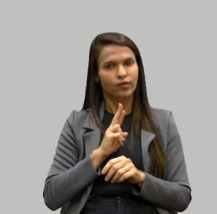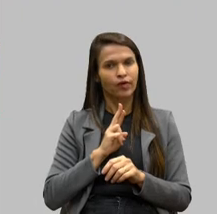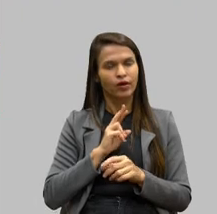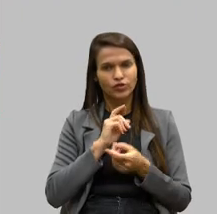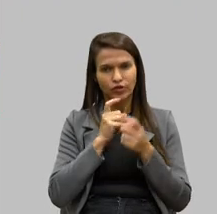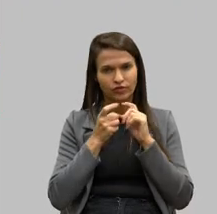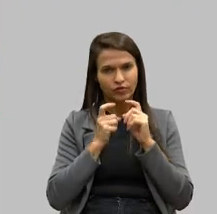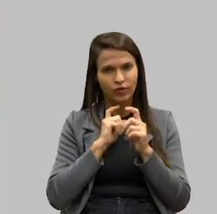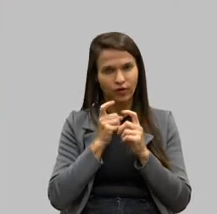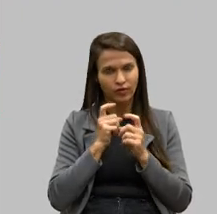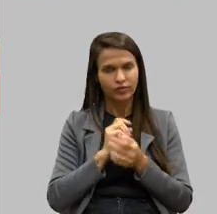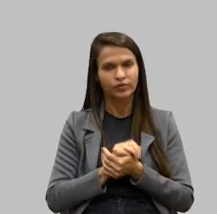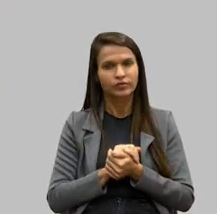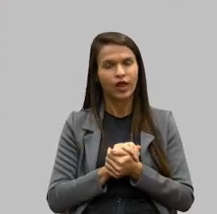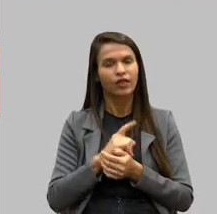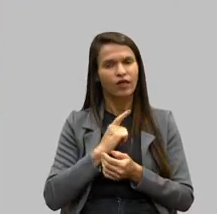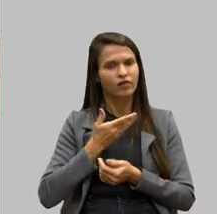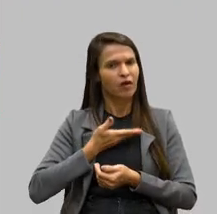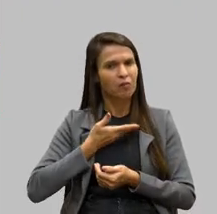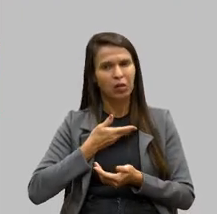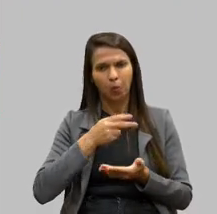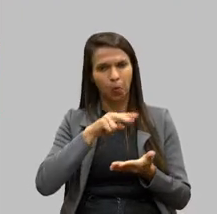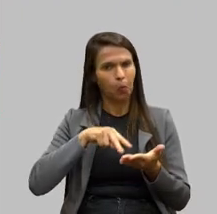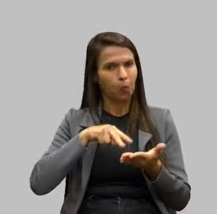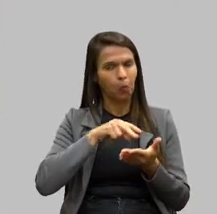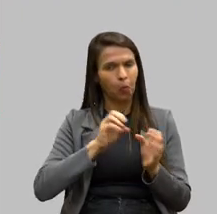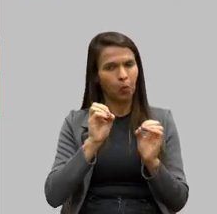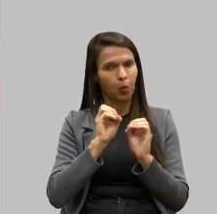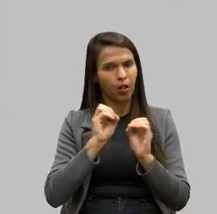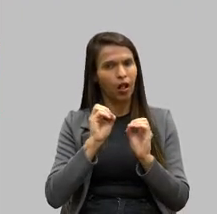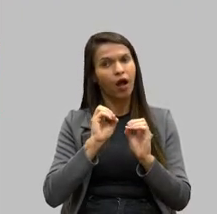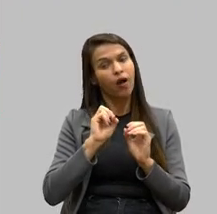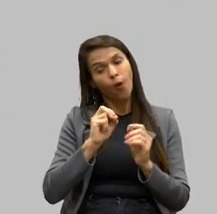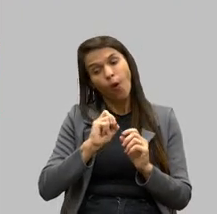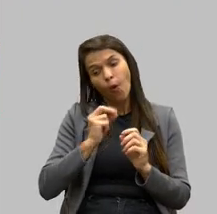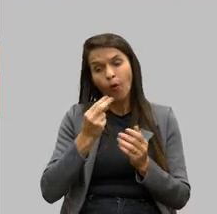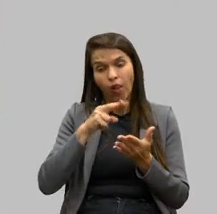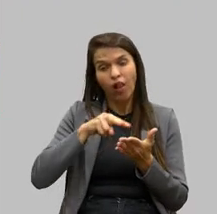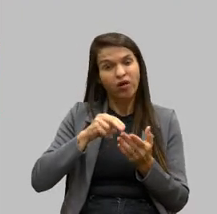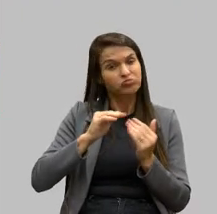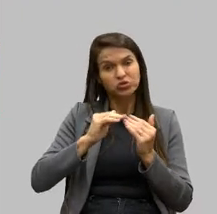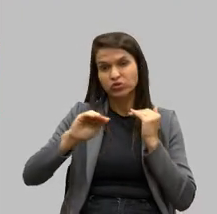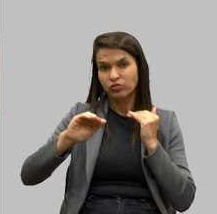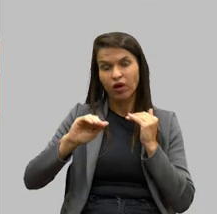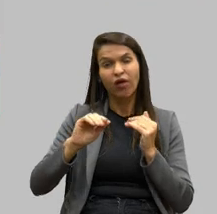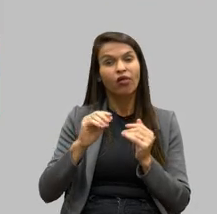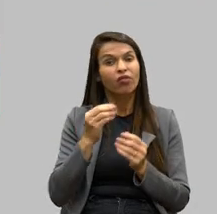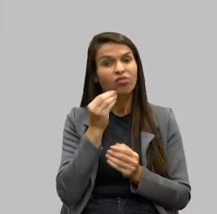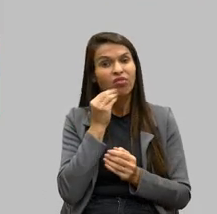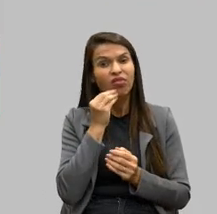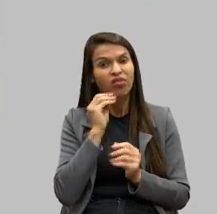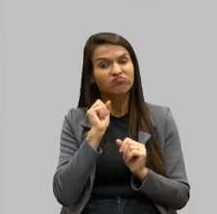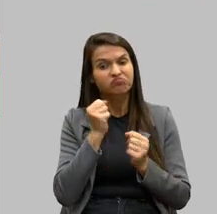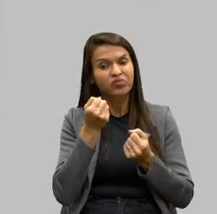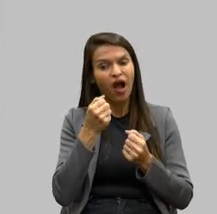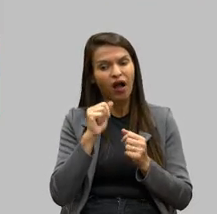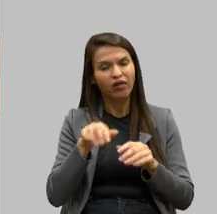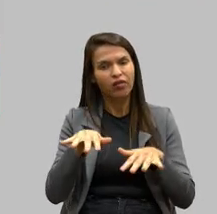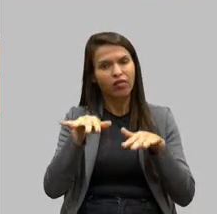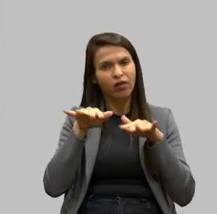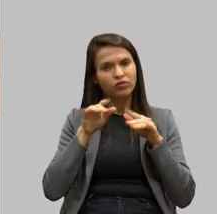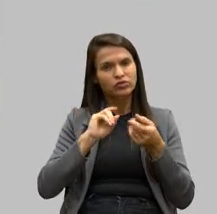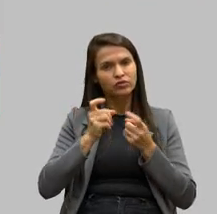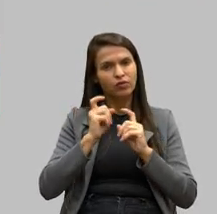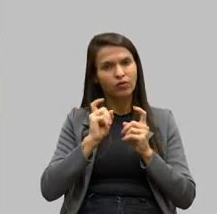E os colegas... Teve colega que não leu ou leu e discordou. e está tentando forçar aqui na audiência uma